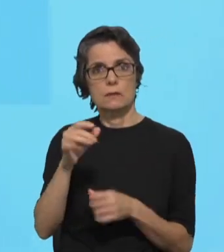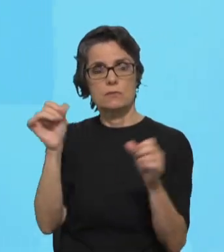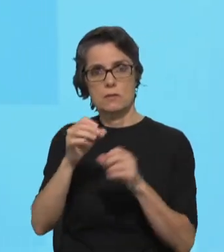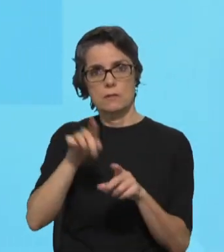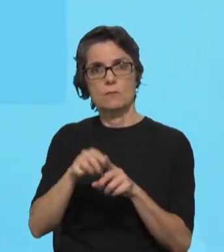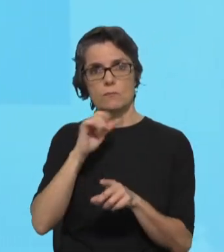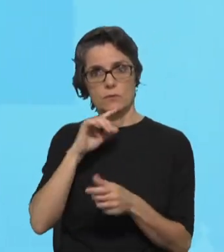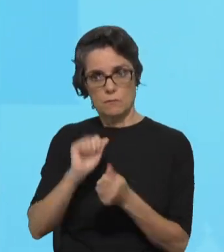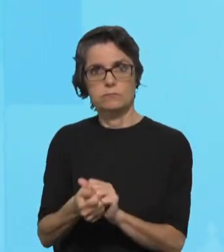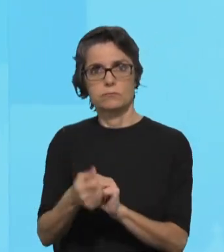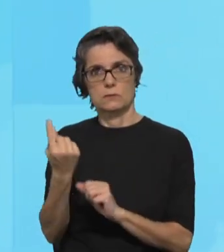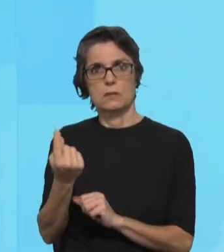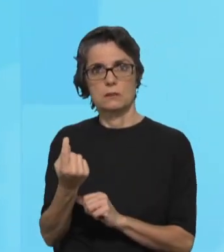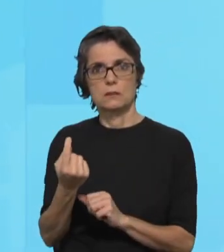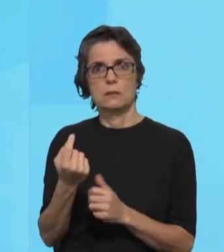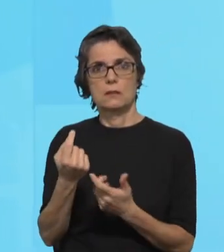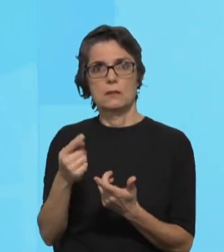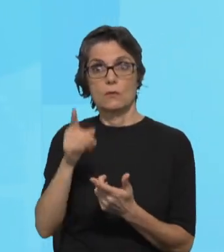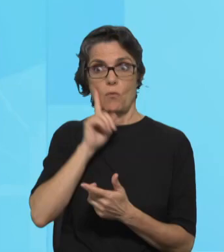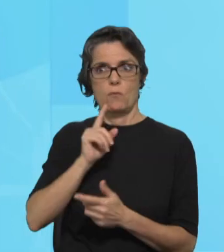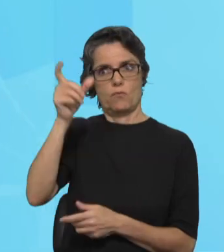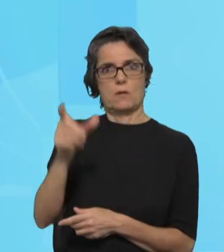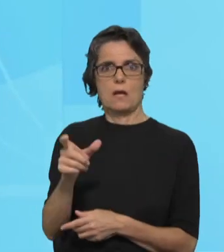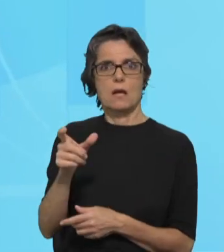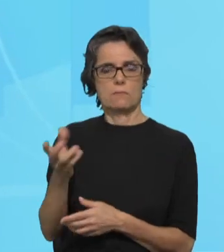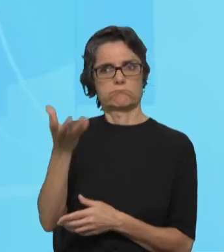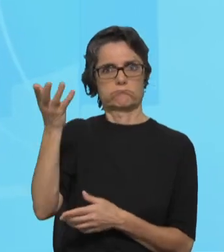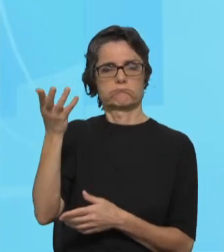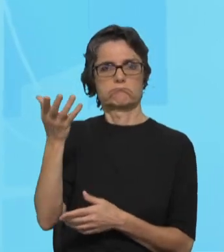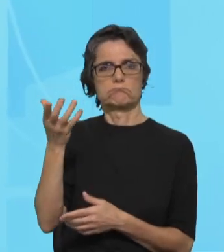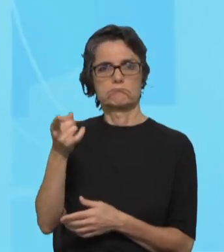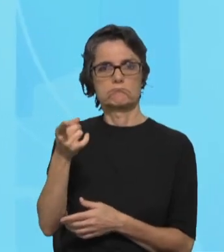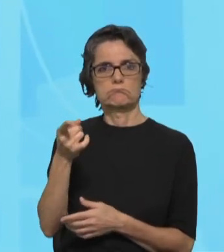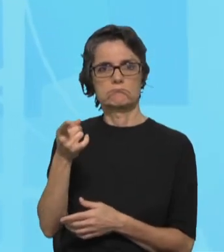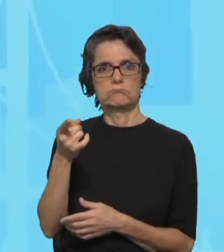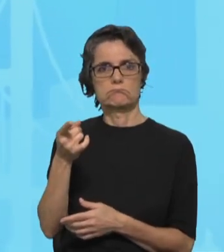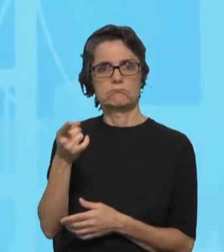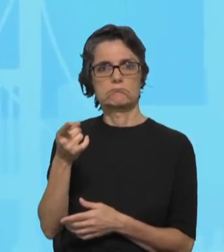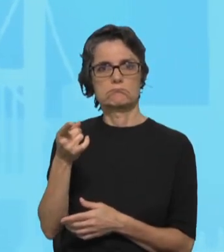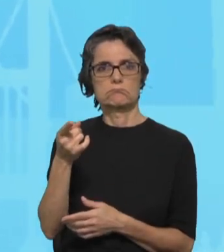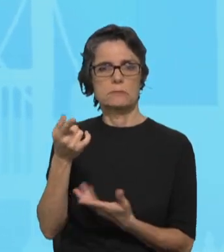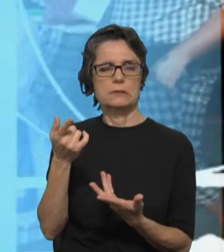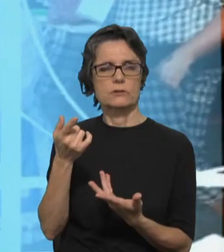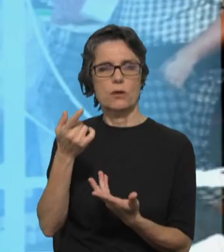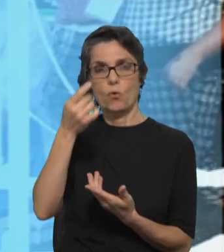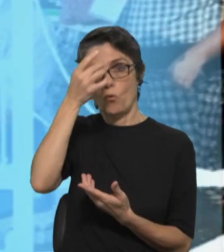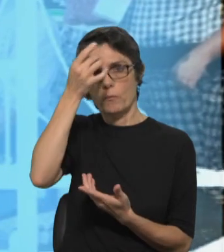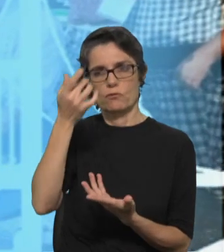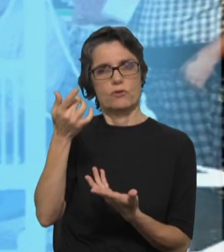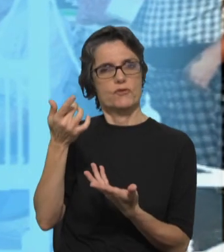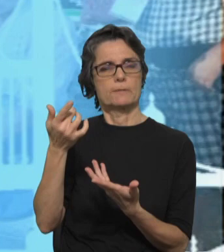muitos acreditaram, não é? Foi uma mulher também com uns princípios muito à frente do seu tempo.